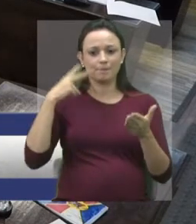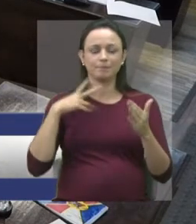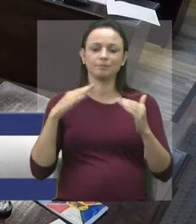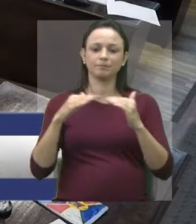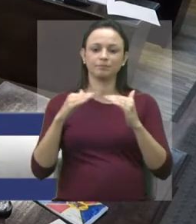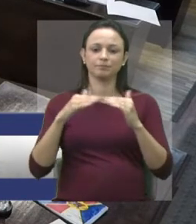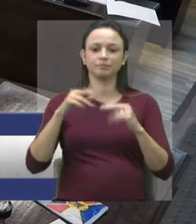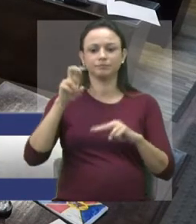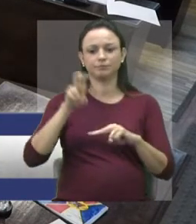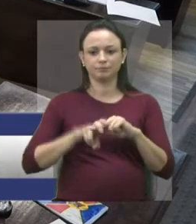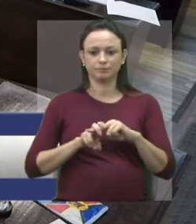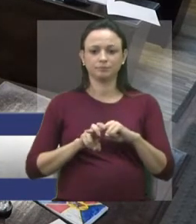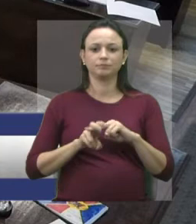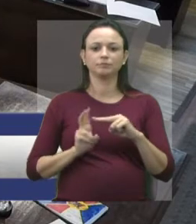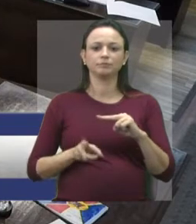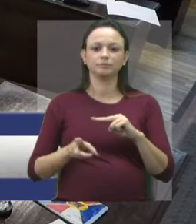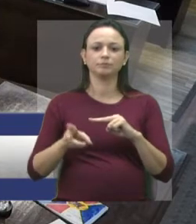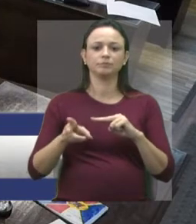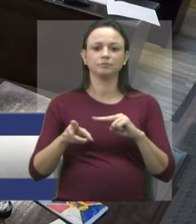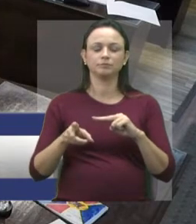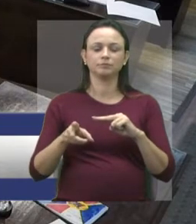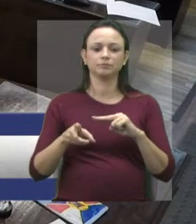de acordo, permaneçam como estão.